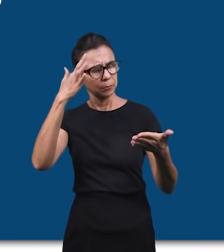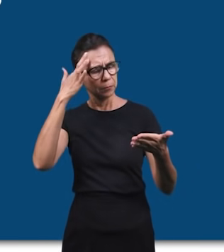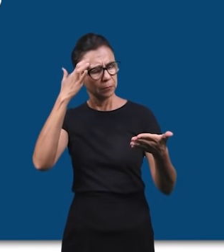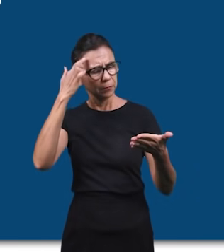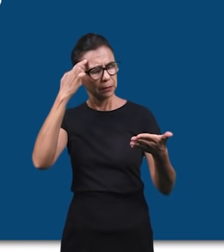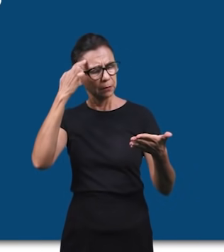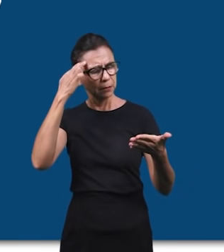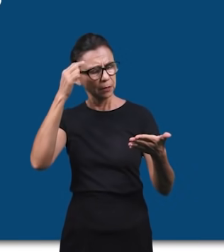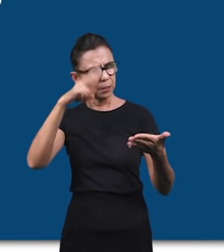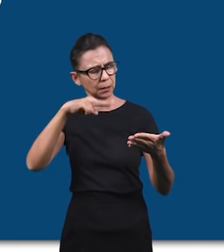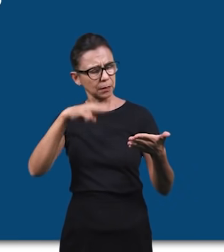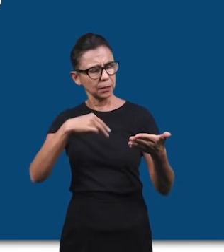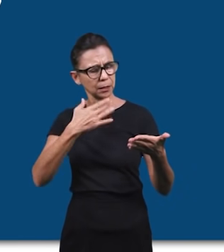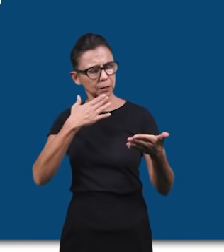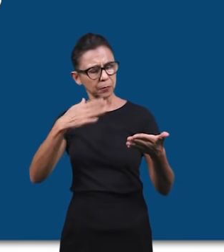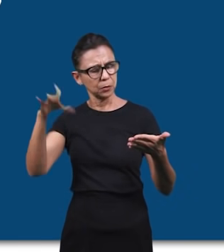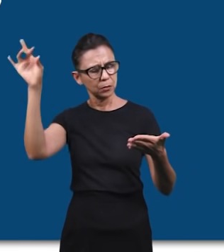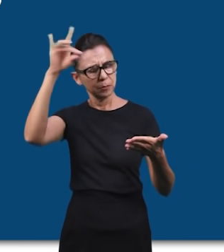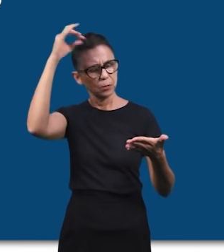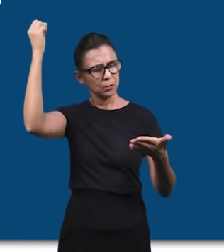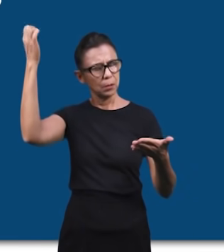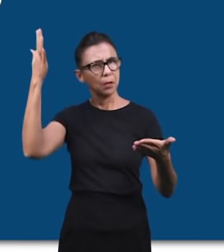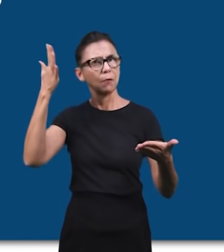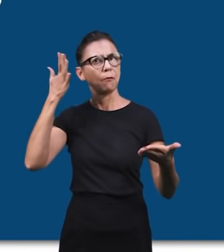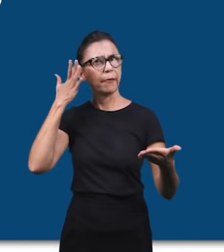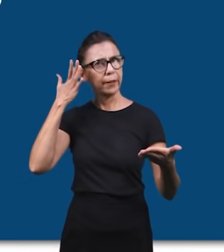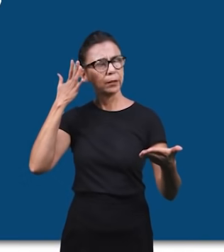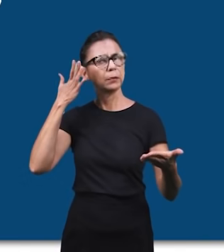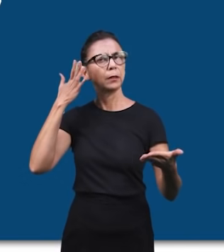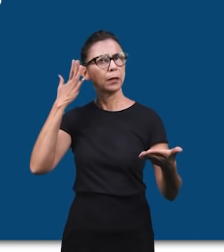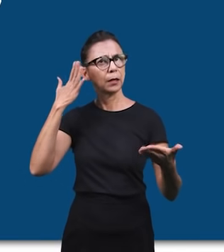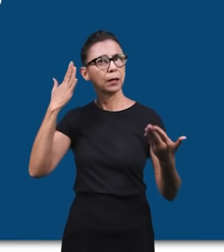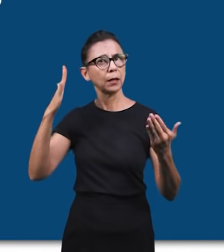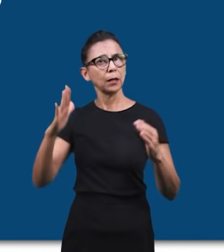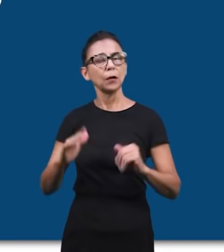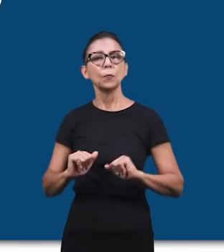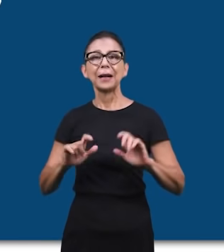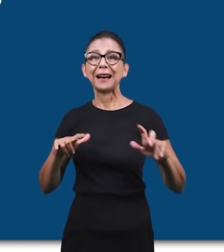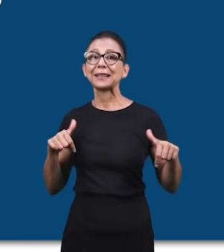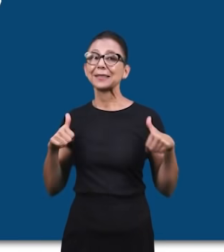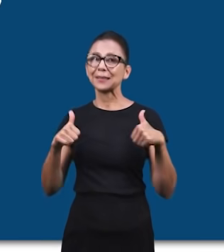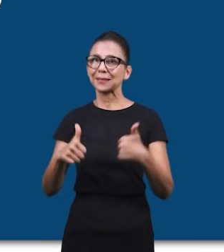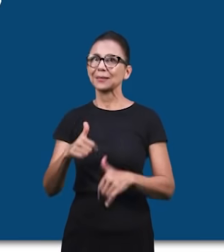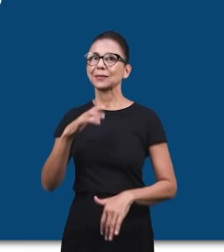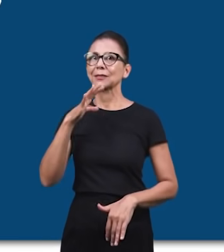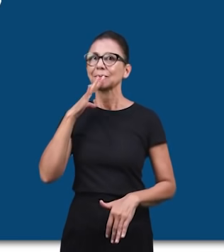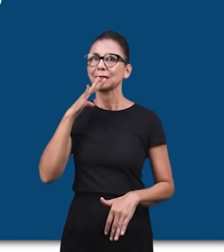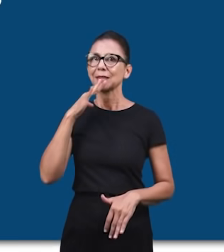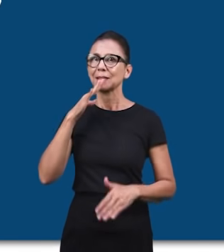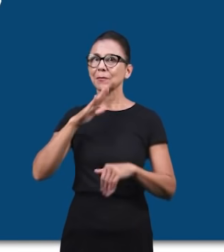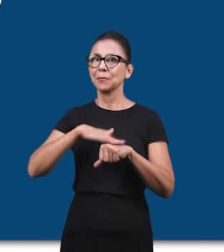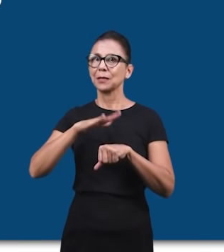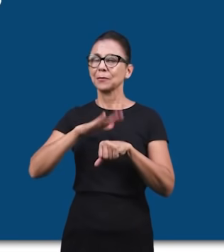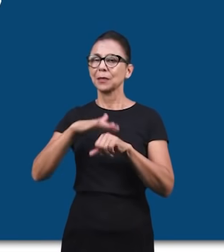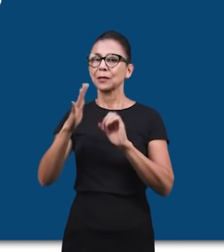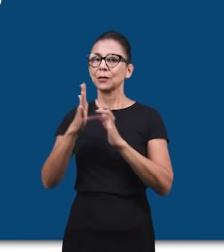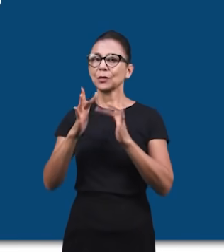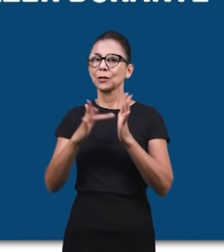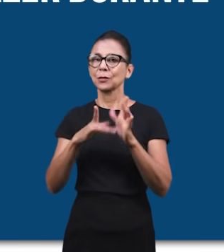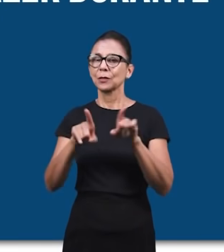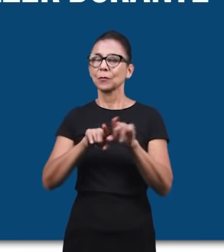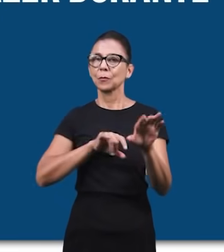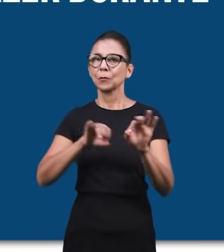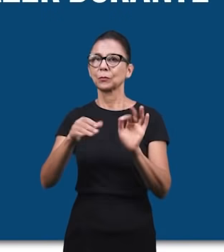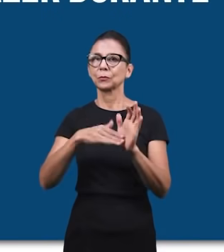o ensino, a revelação, é uma ação para conhecer mais o Senhor Jesus e o seu projeto de